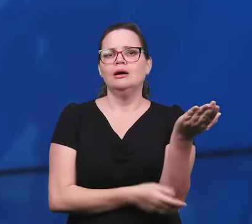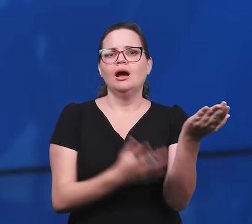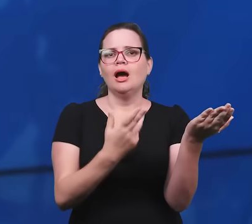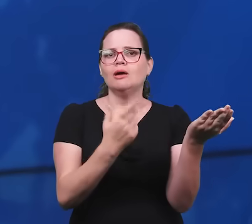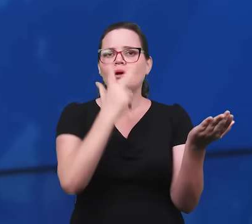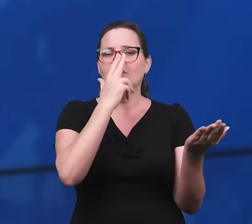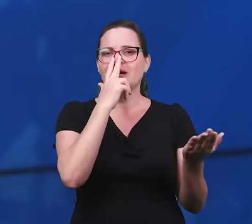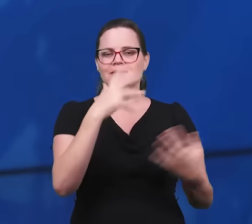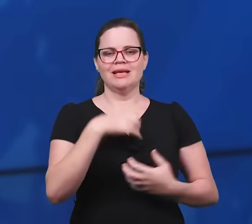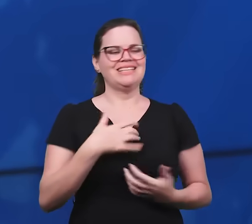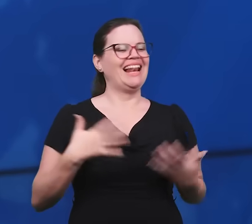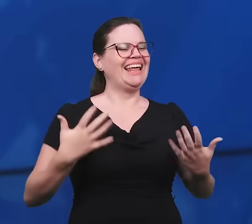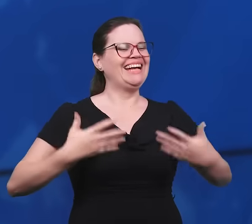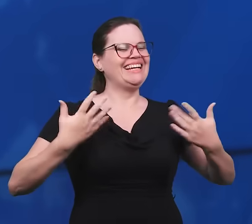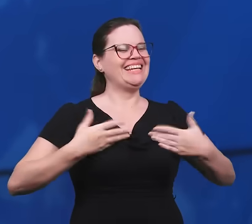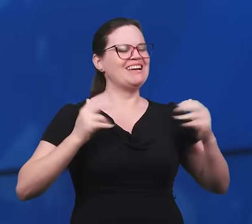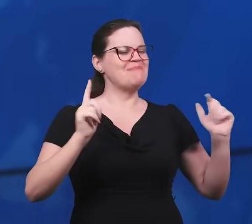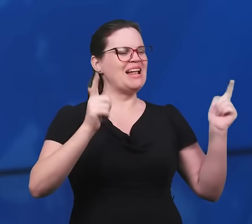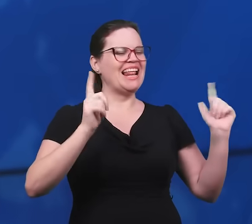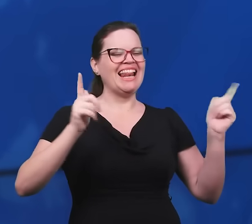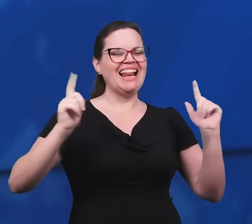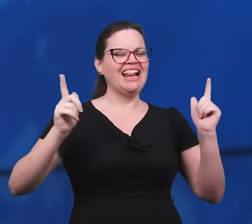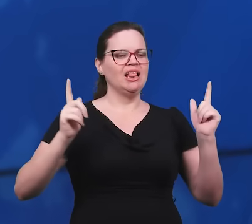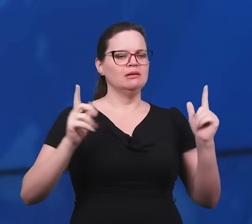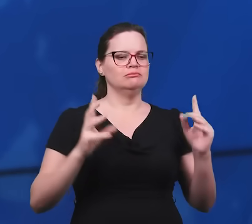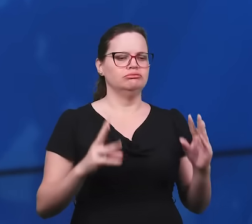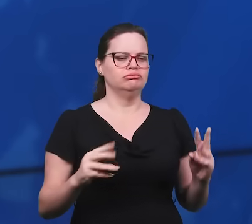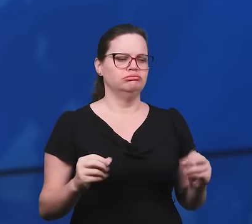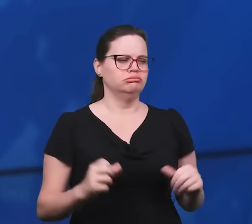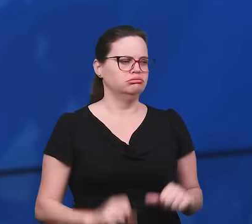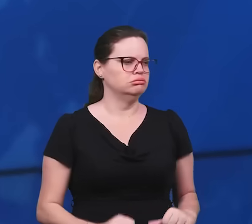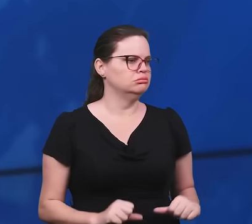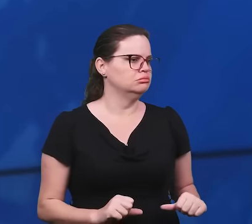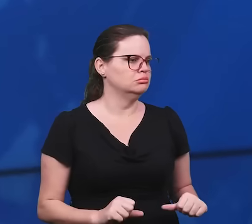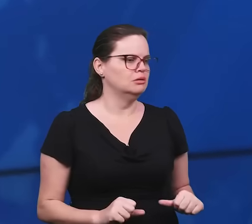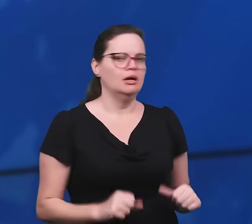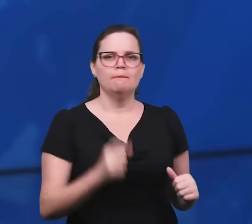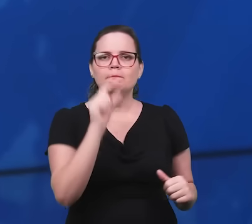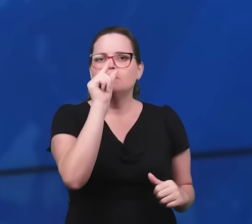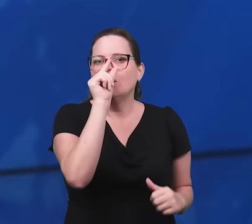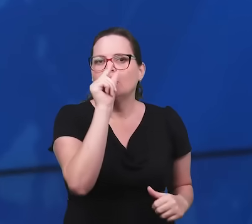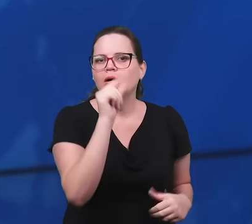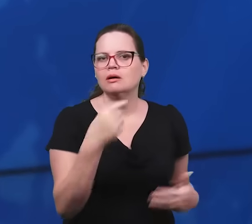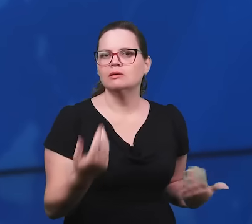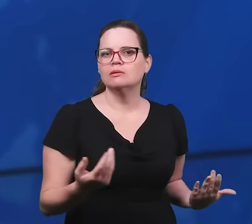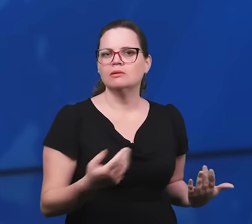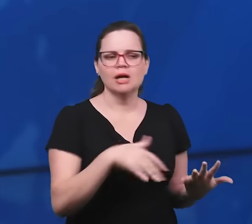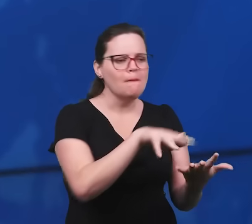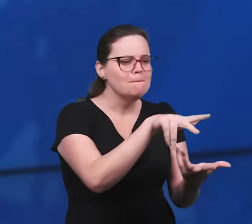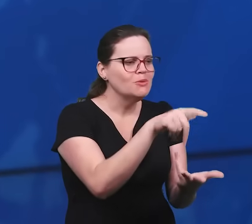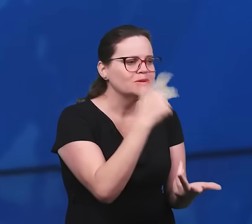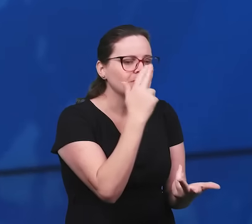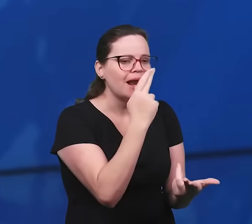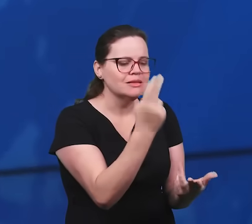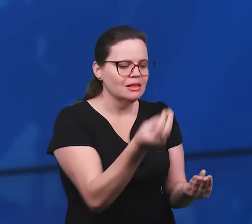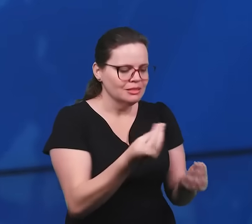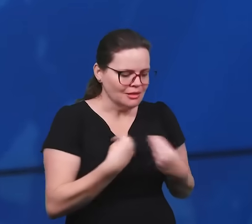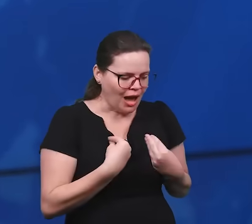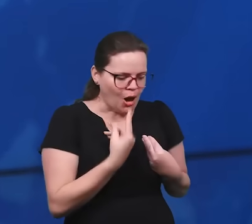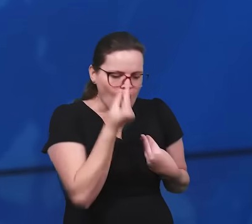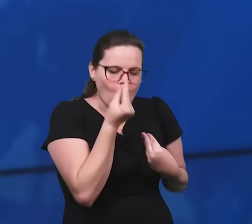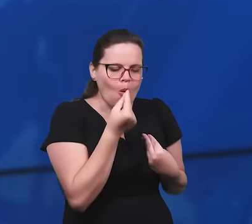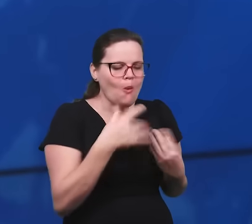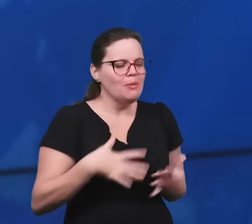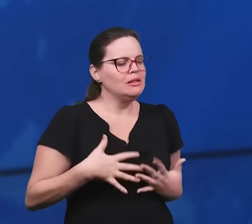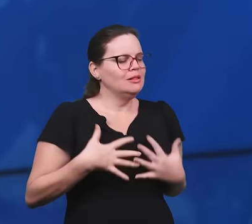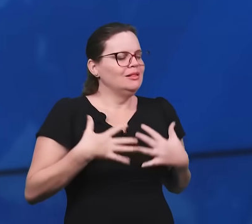alegrias passageiras, momentâneas, migalhas, esmolas que o mundo dá, momentos de alegria, momentos